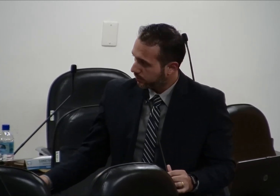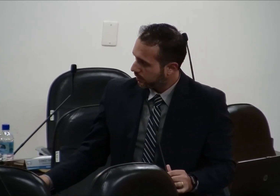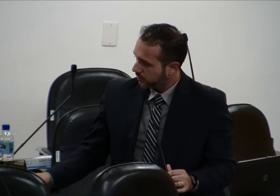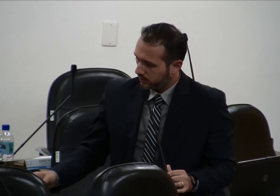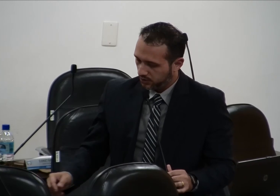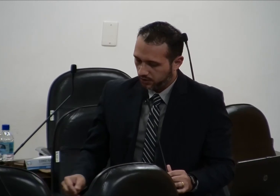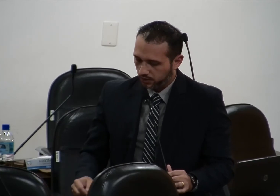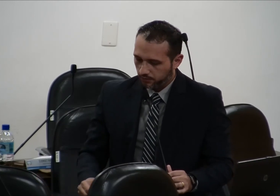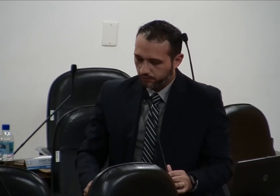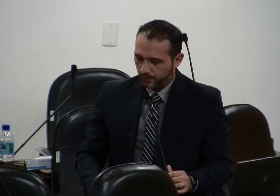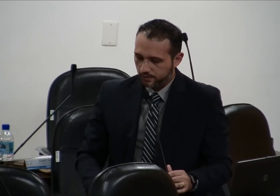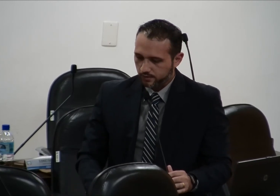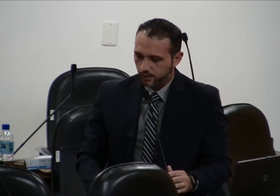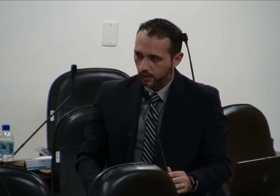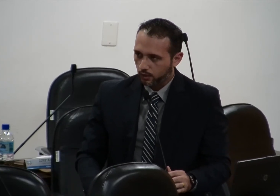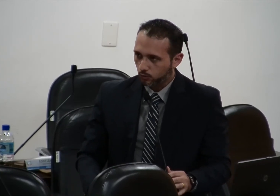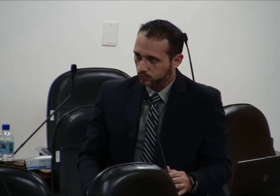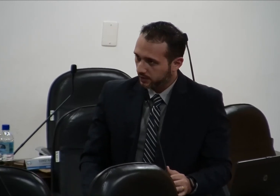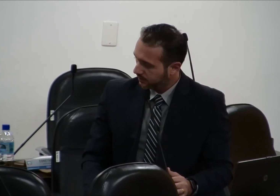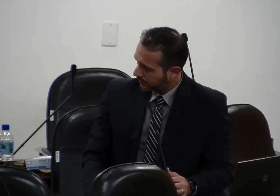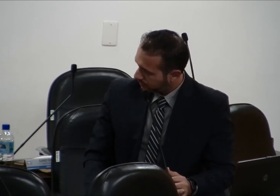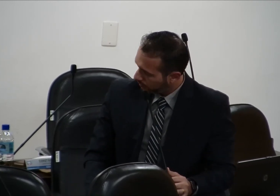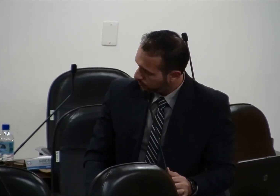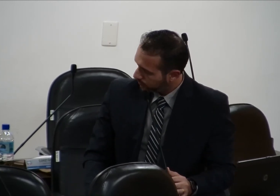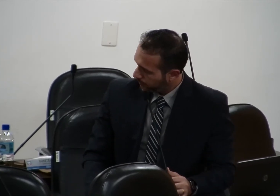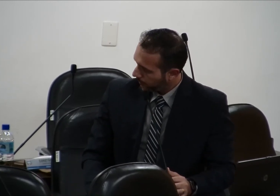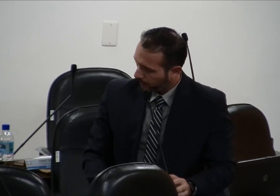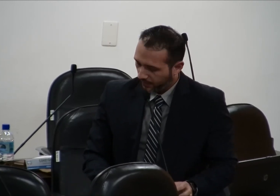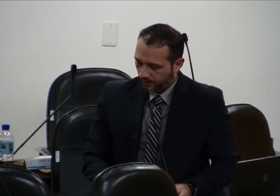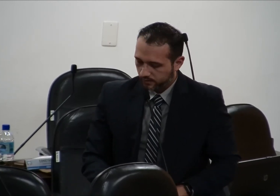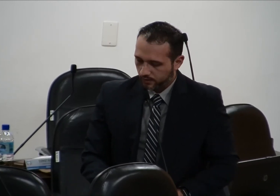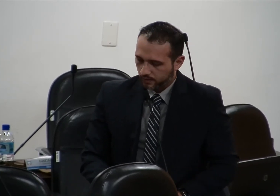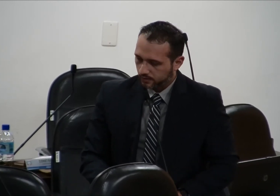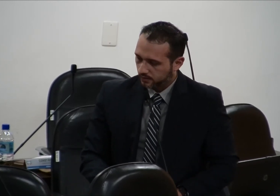direito de fazer a contestação